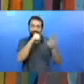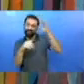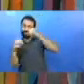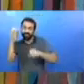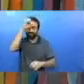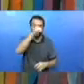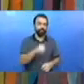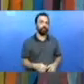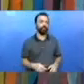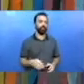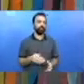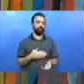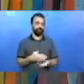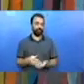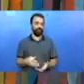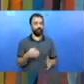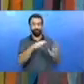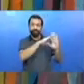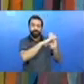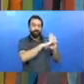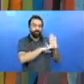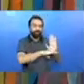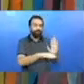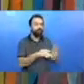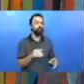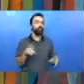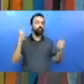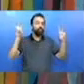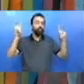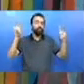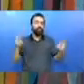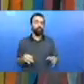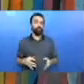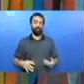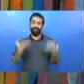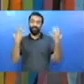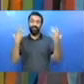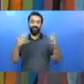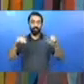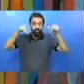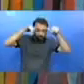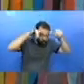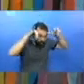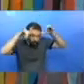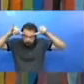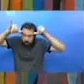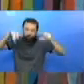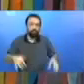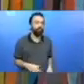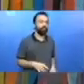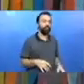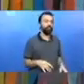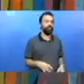Então vamos para a nossa pauta do dia? Olhem, hoje o nosso conteúdo será a festa do boi. A nossa hora do conhecimento será